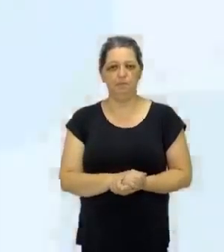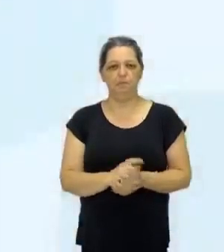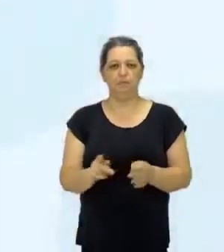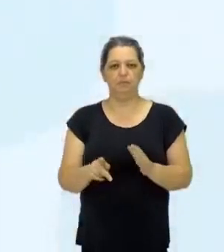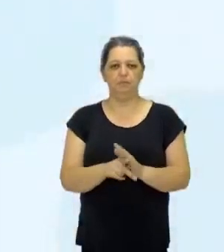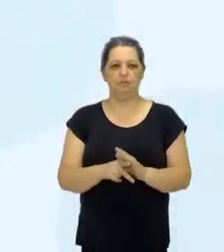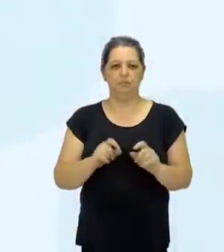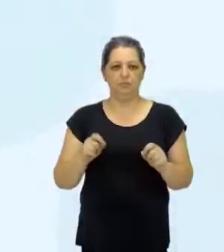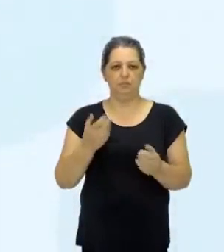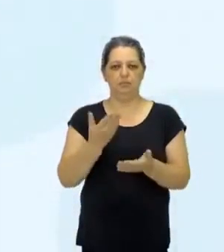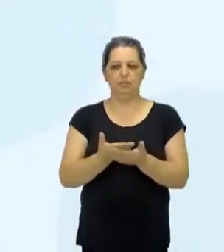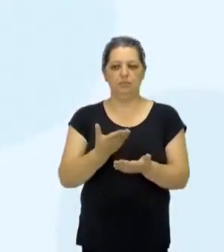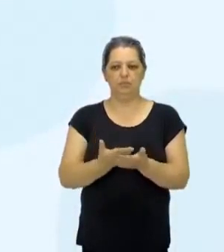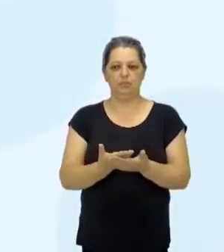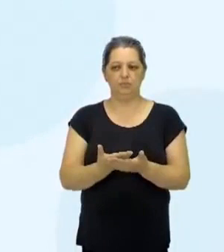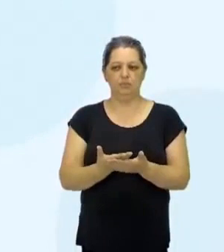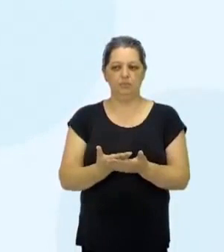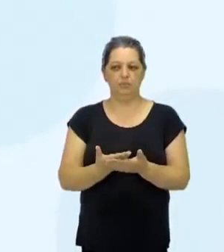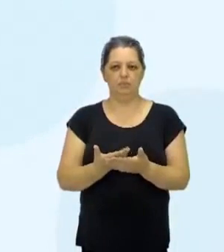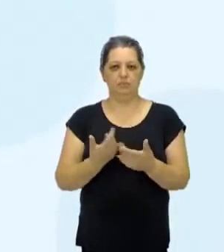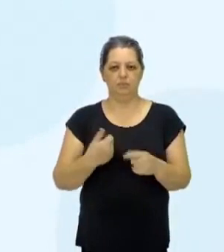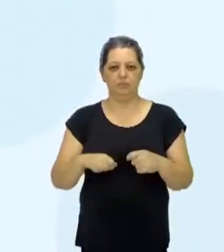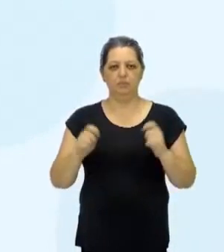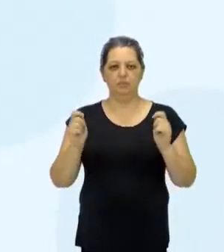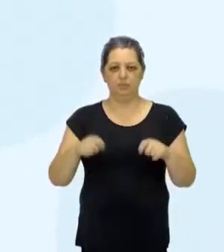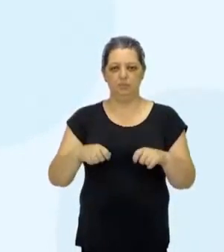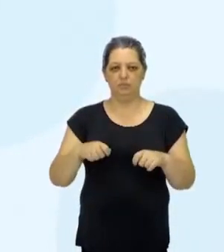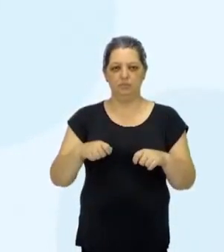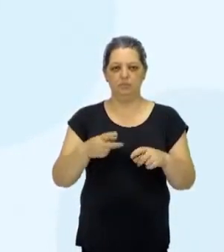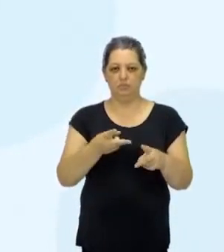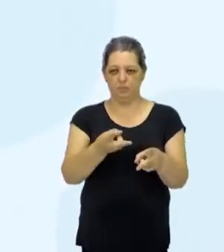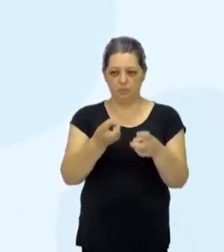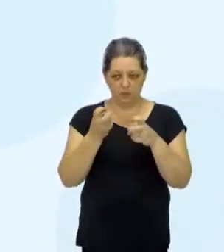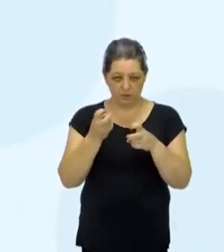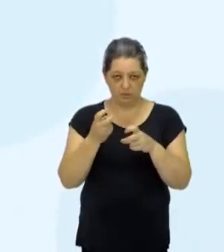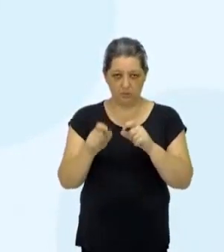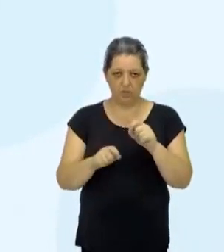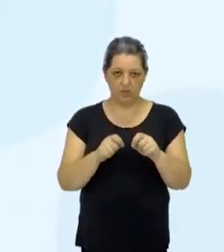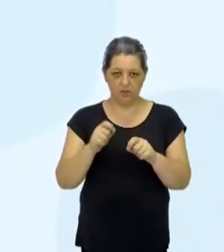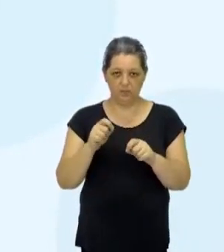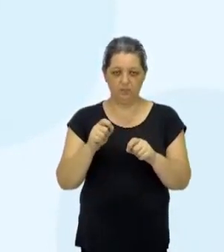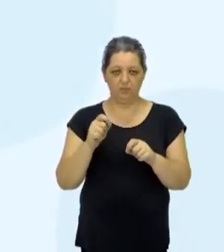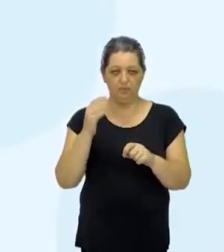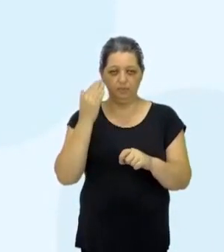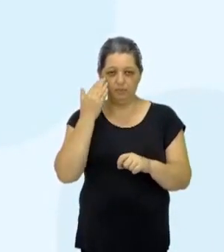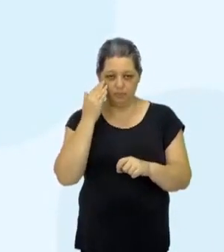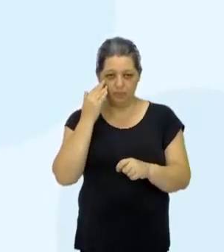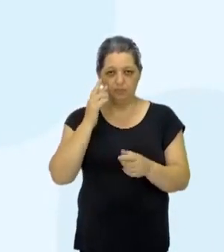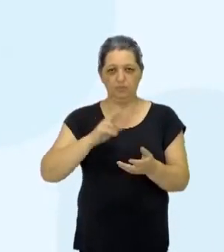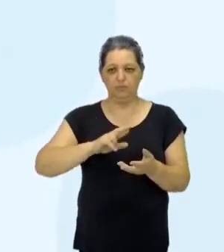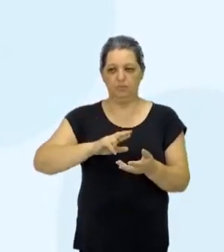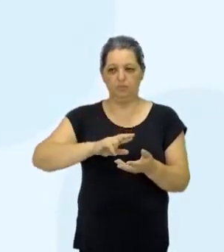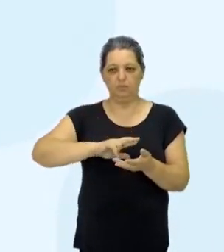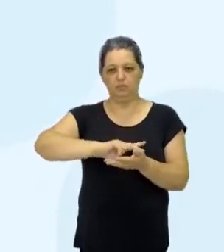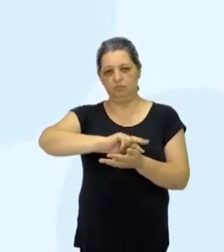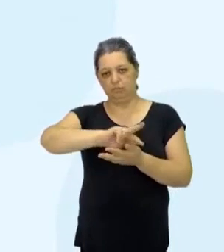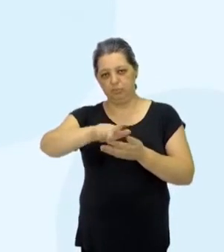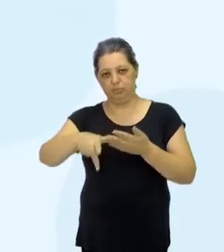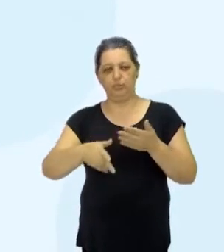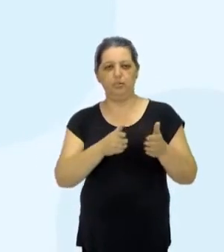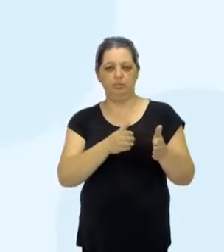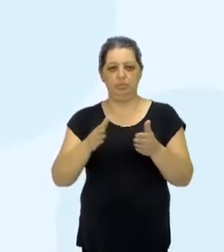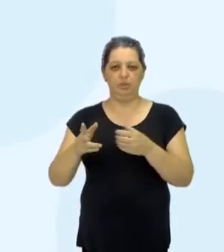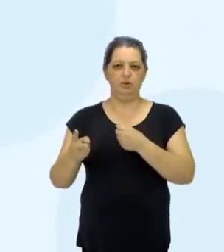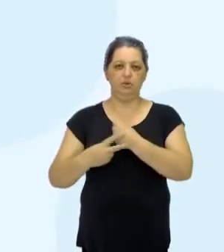class, students will be able to Identify the use of different verb tenses. identificar o uso de